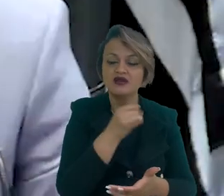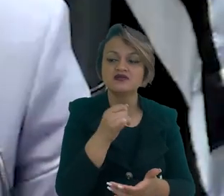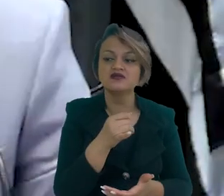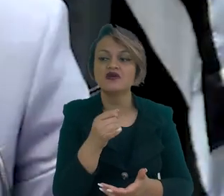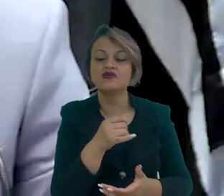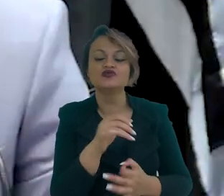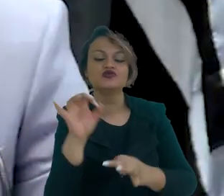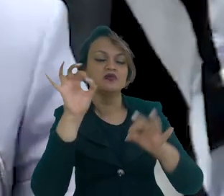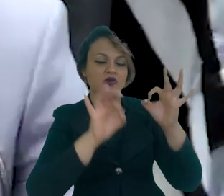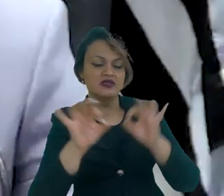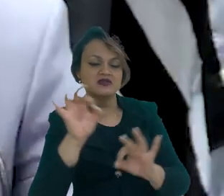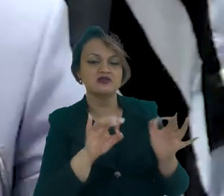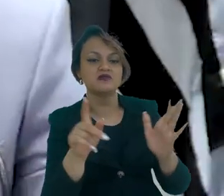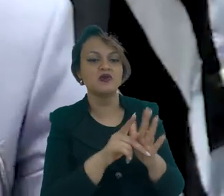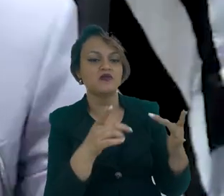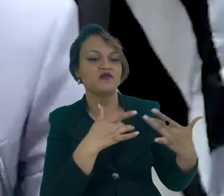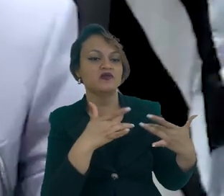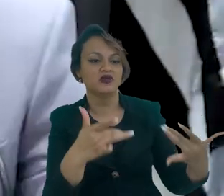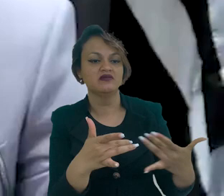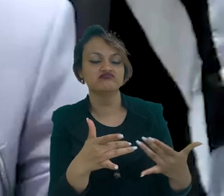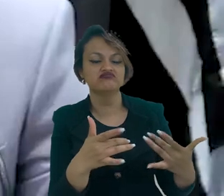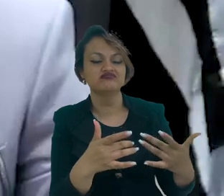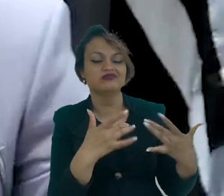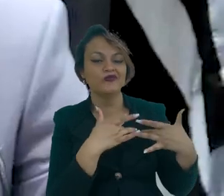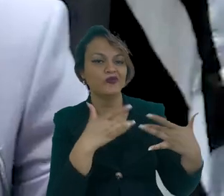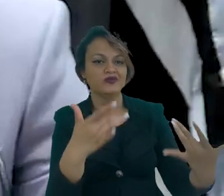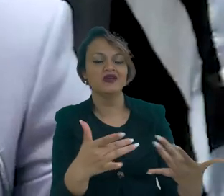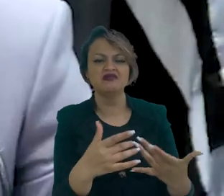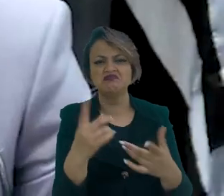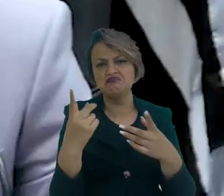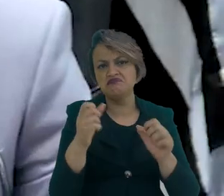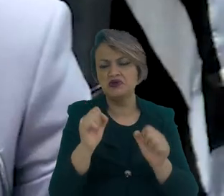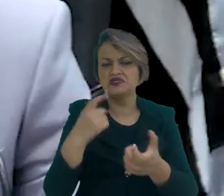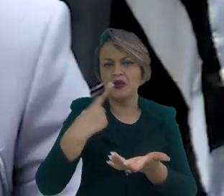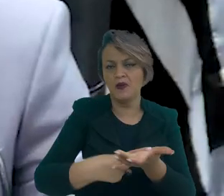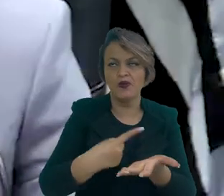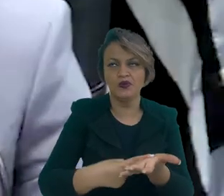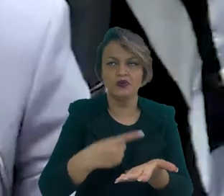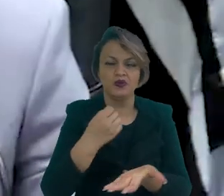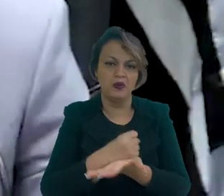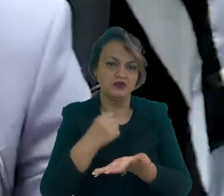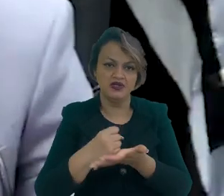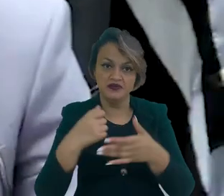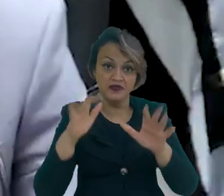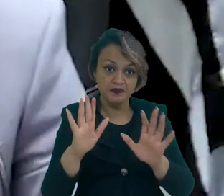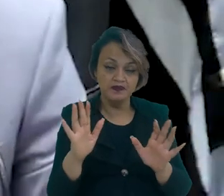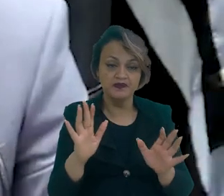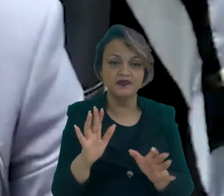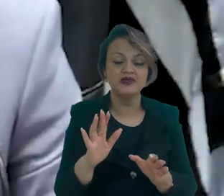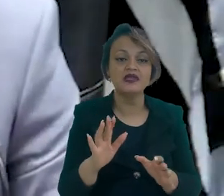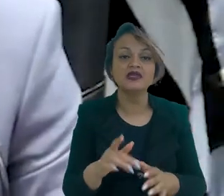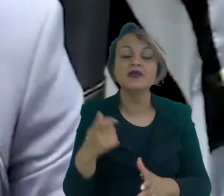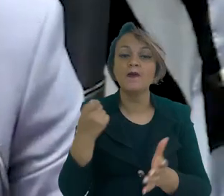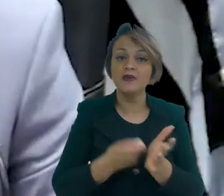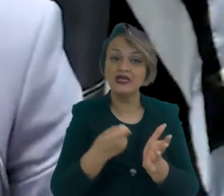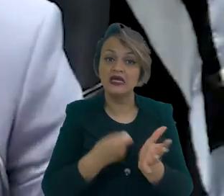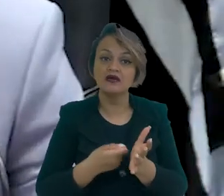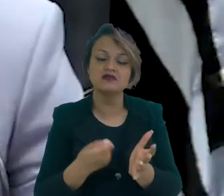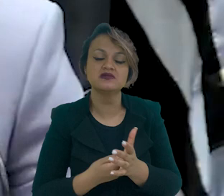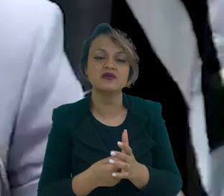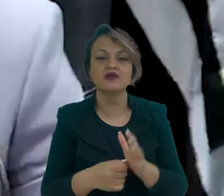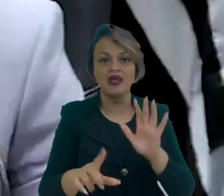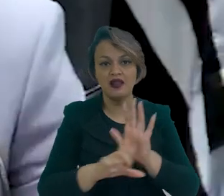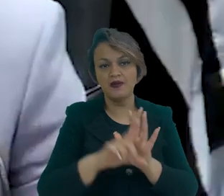as obrigações entre uma Assunção ou tomada voluntária Então seria a obrigação decorrente de um acordo um contrato